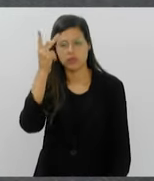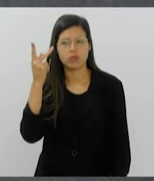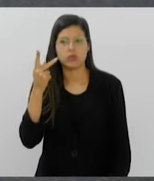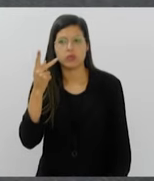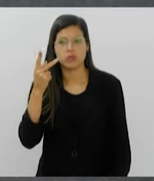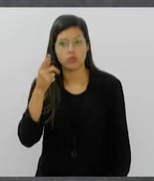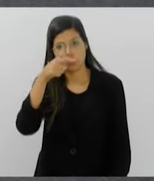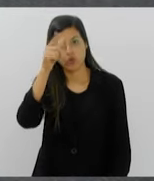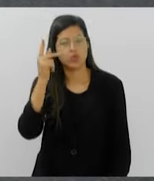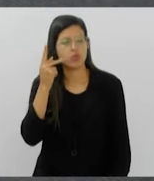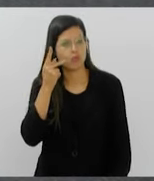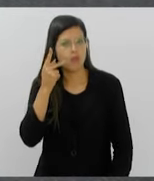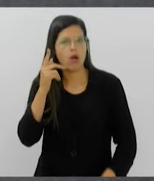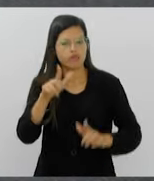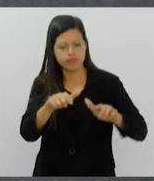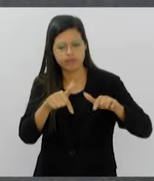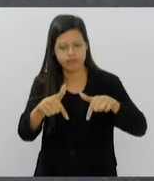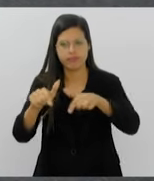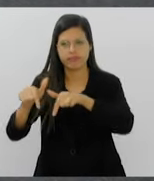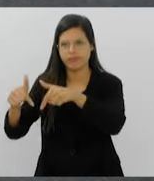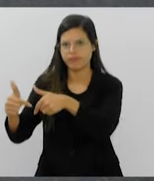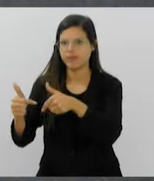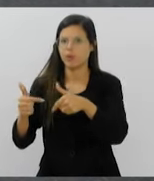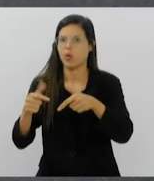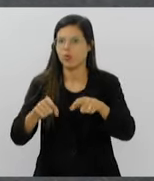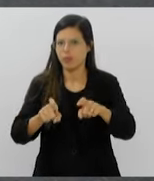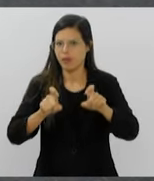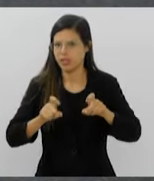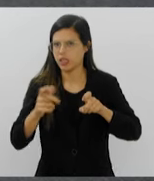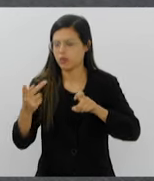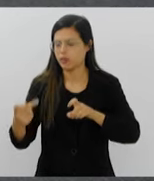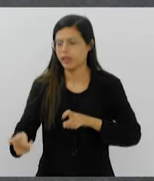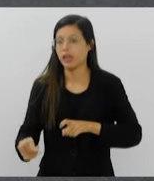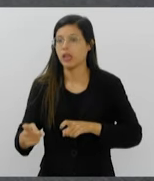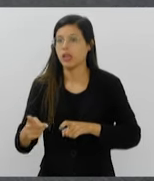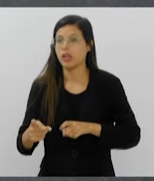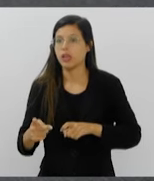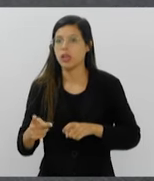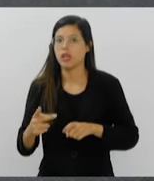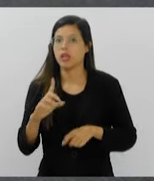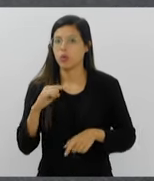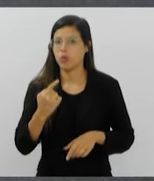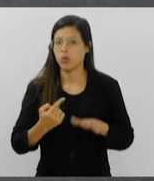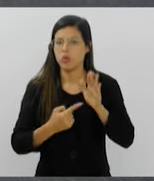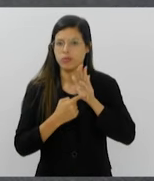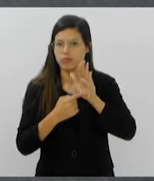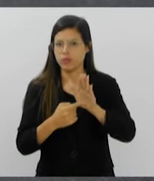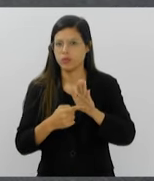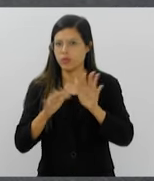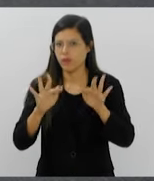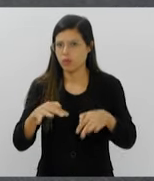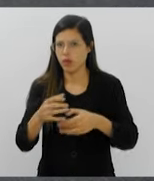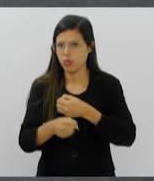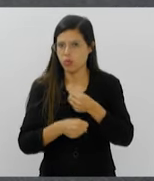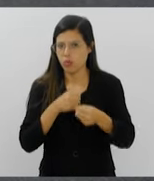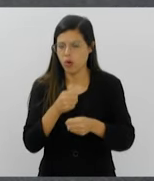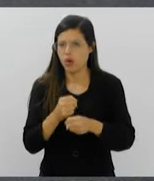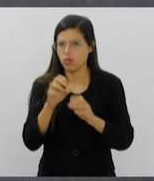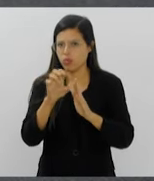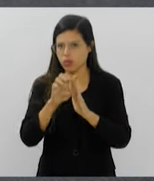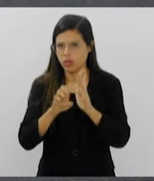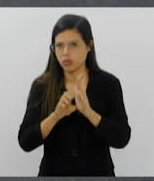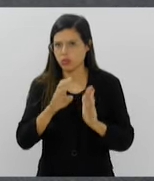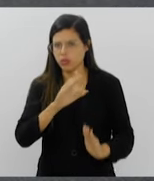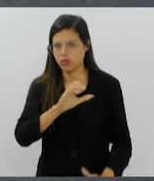seus mandatos nessa questão também. E se filiou, quando nós apresentamos no final do ano o Estatuto da Blitz,